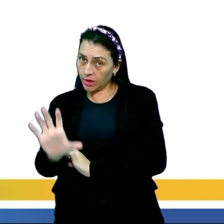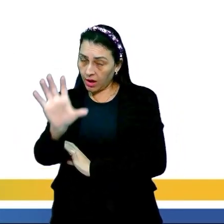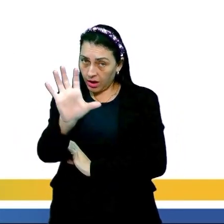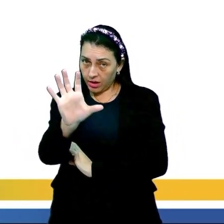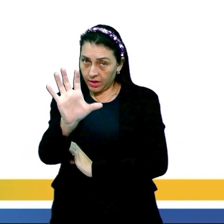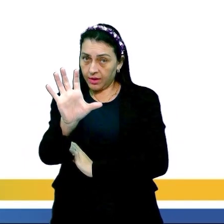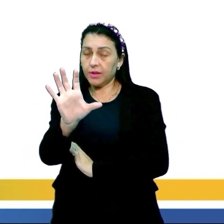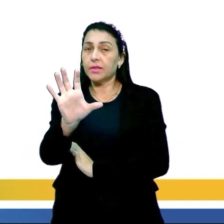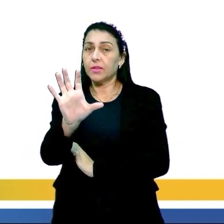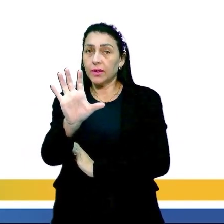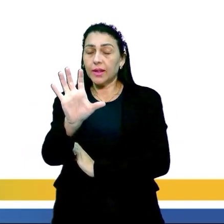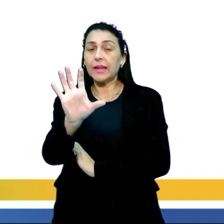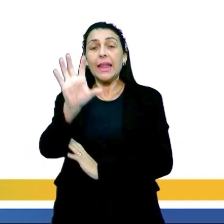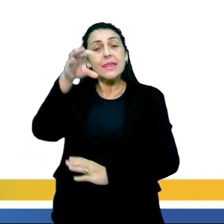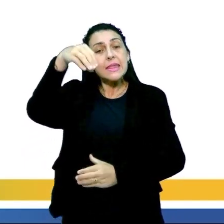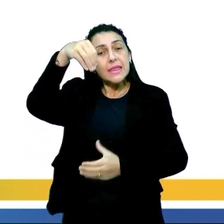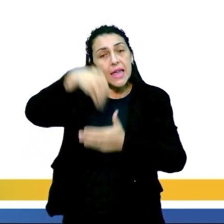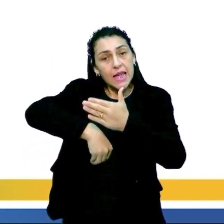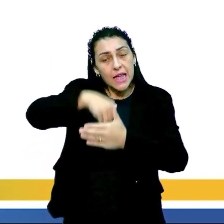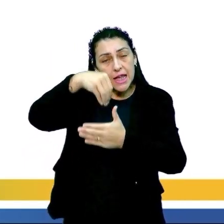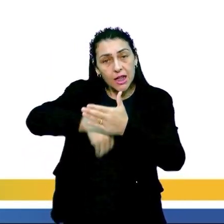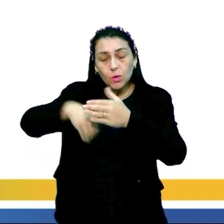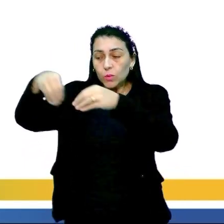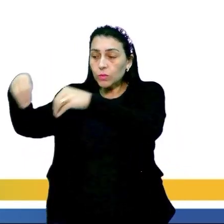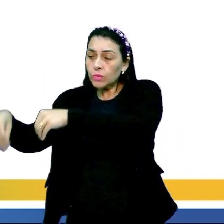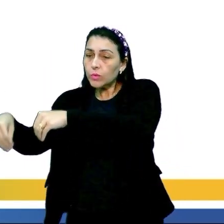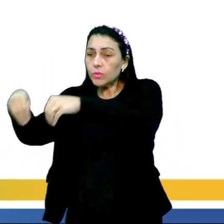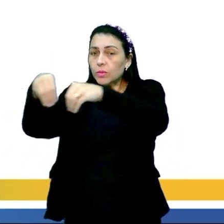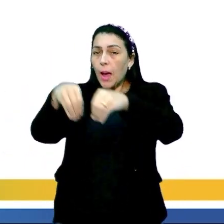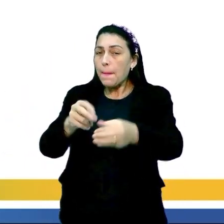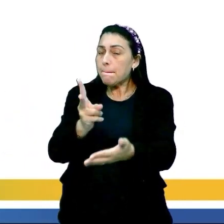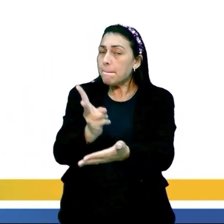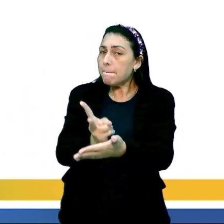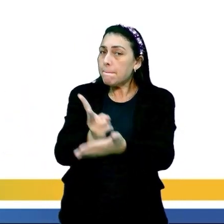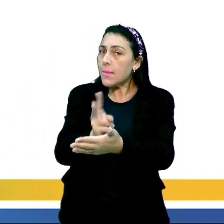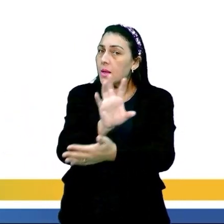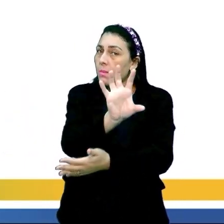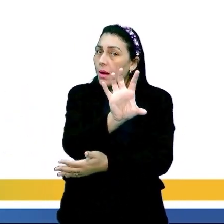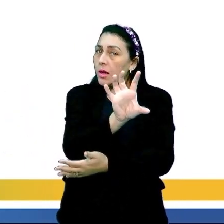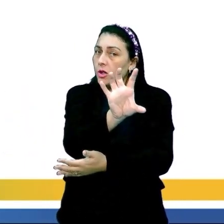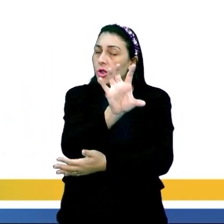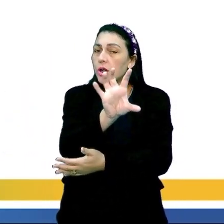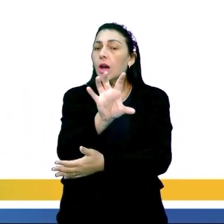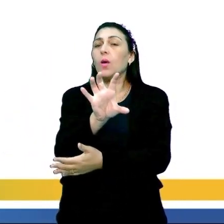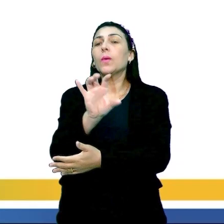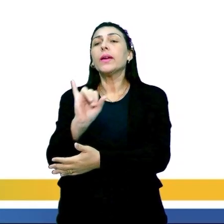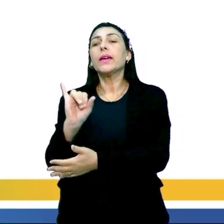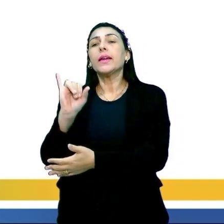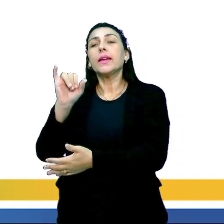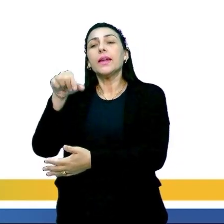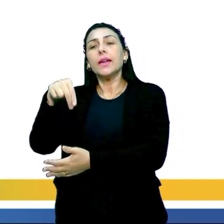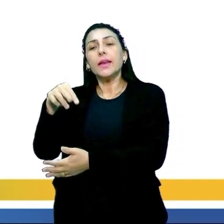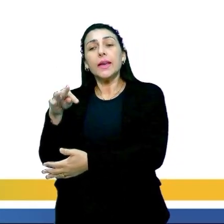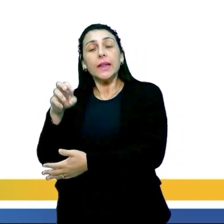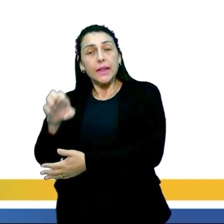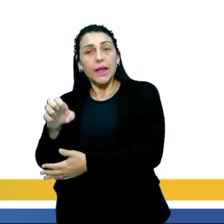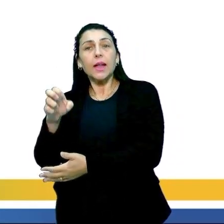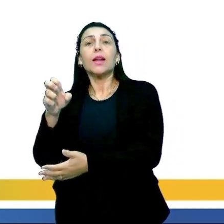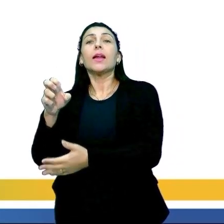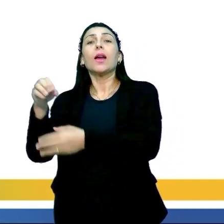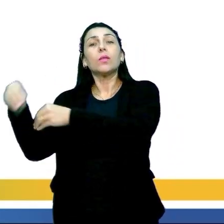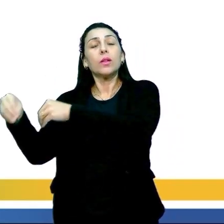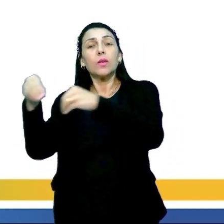migração intrarregional, que é o deslocamento em uma mesma região, e a migração interregional, que é